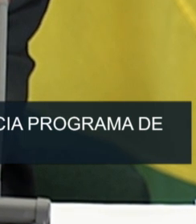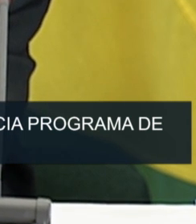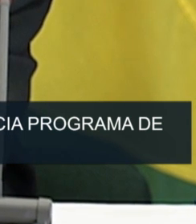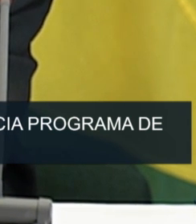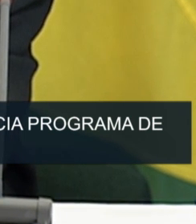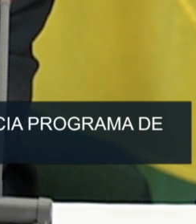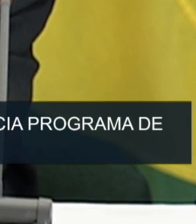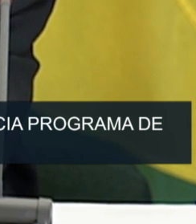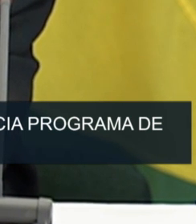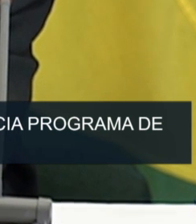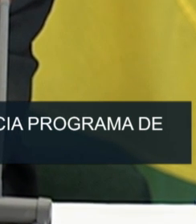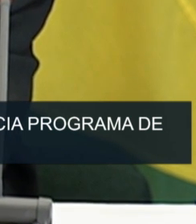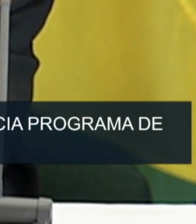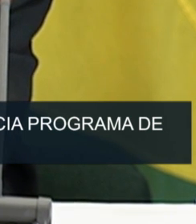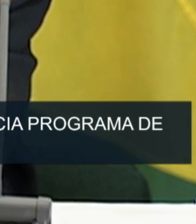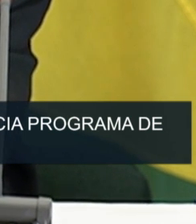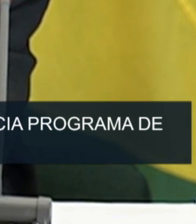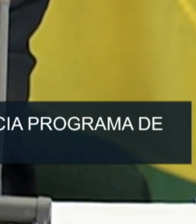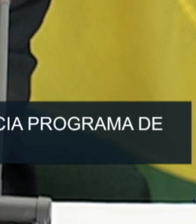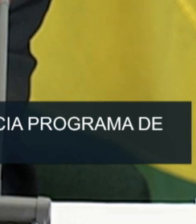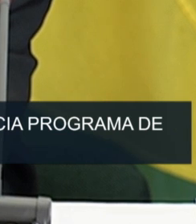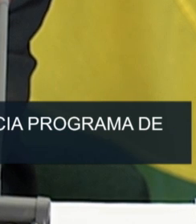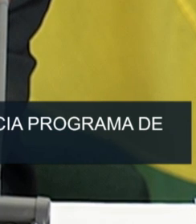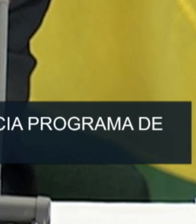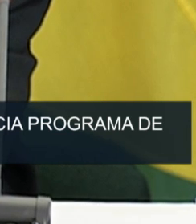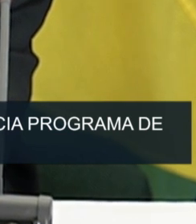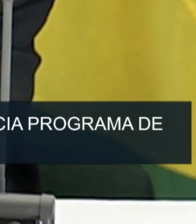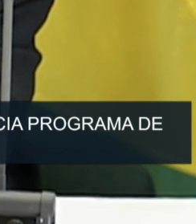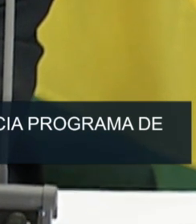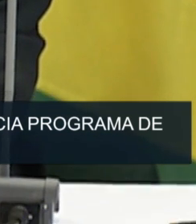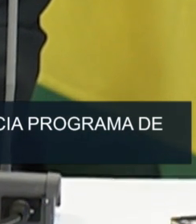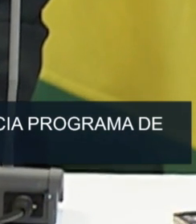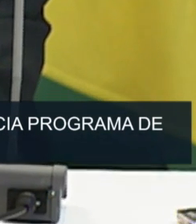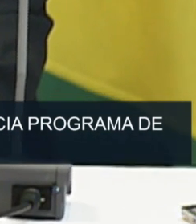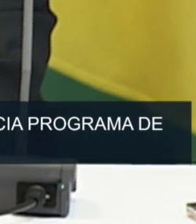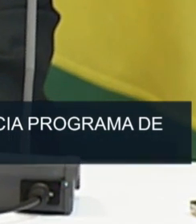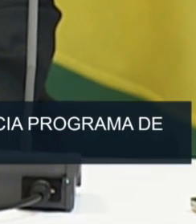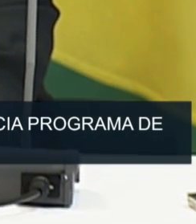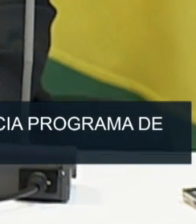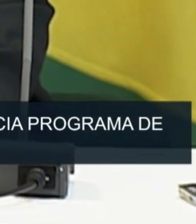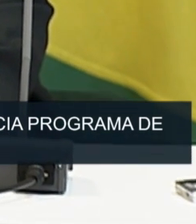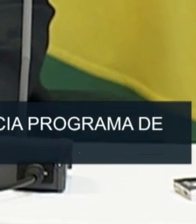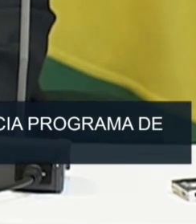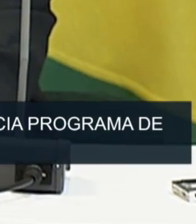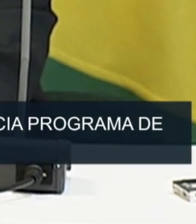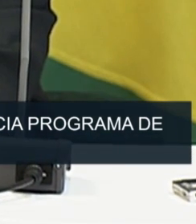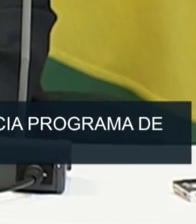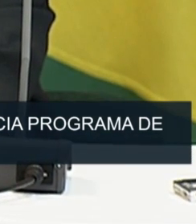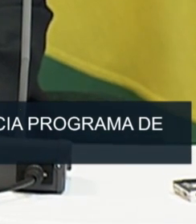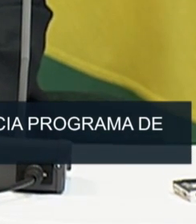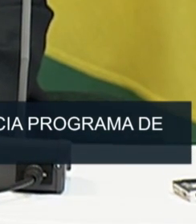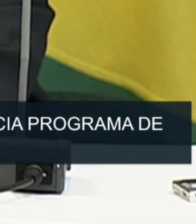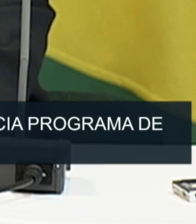em instantes o Ministro dos Transportes Paulo Sérgio Passos vai dar detalh sobre o programa de